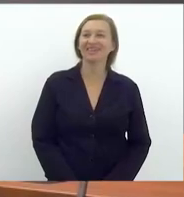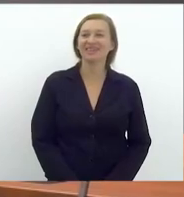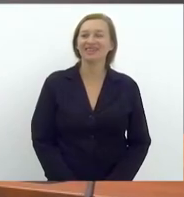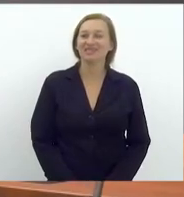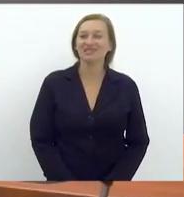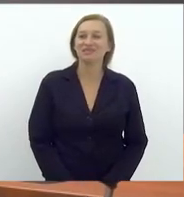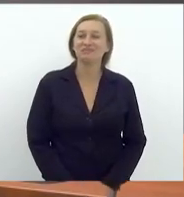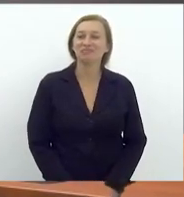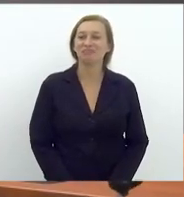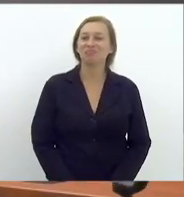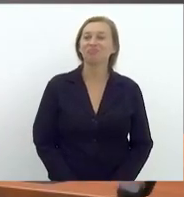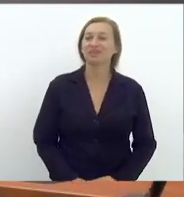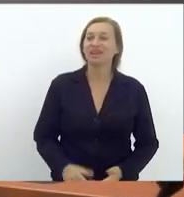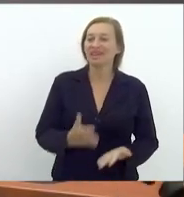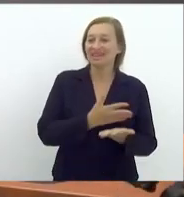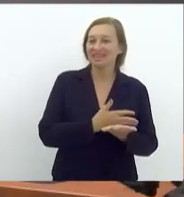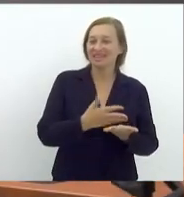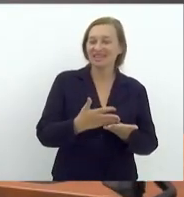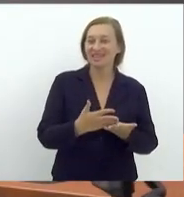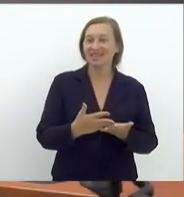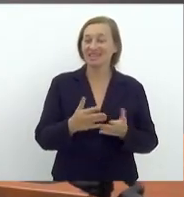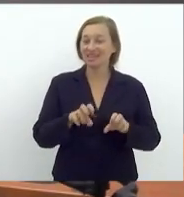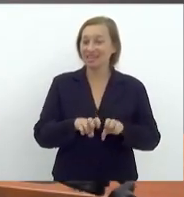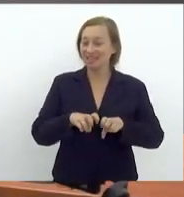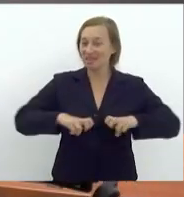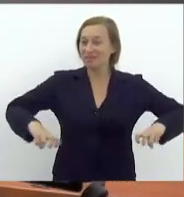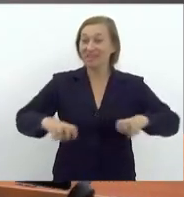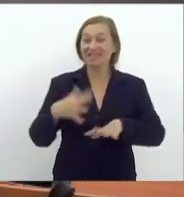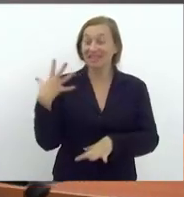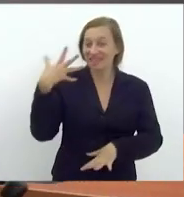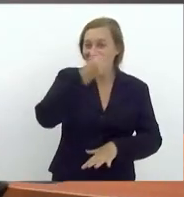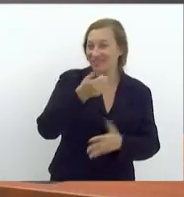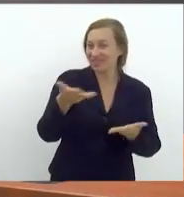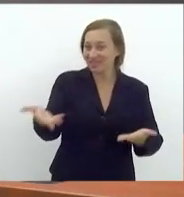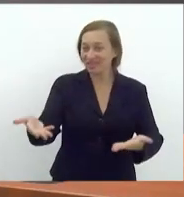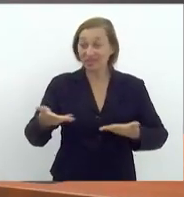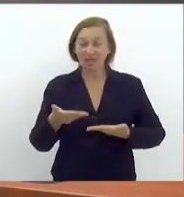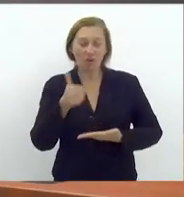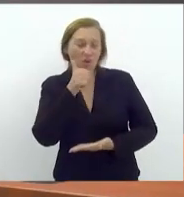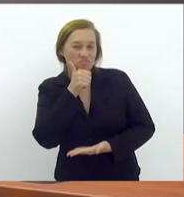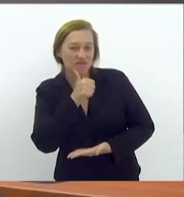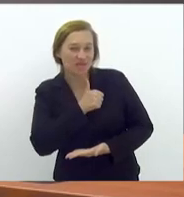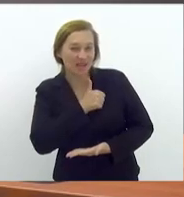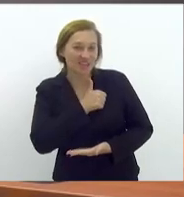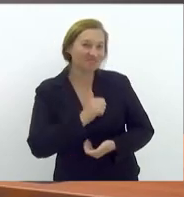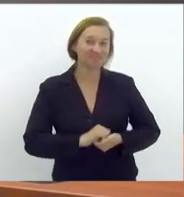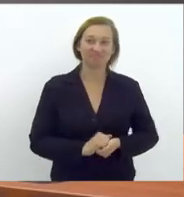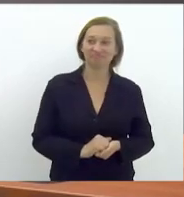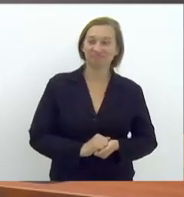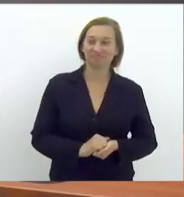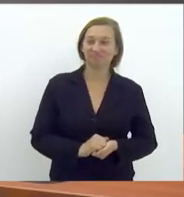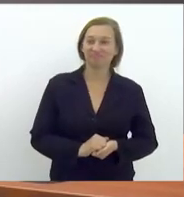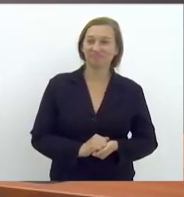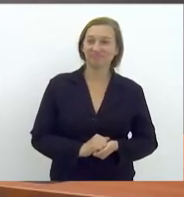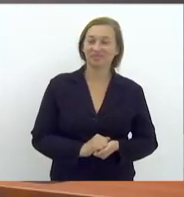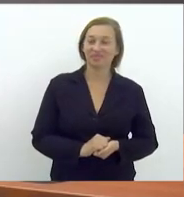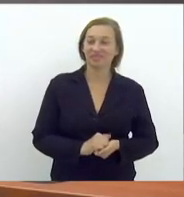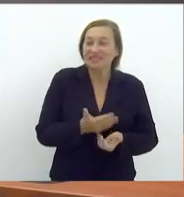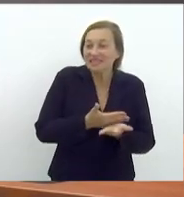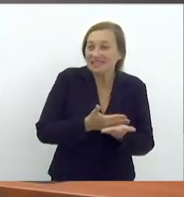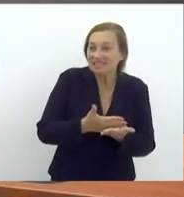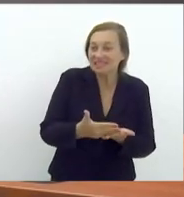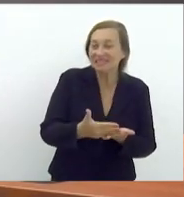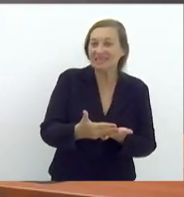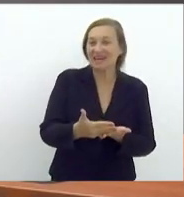para começar comprando essa mesa aqui linda eu queria chamar uma mulher que é uma das pioneiras